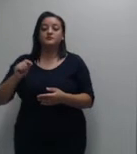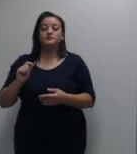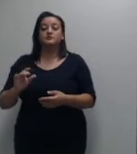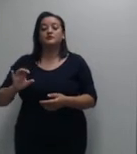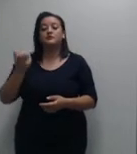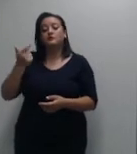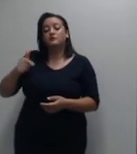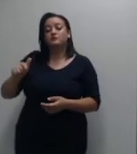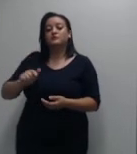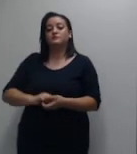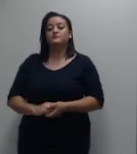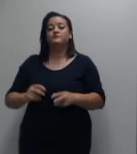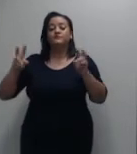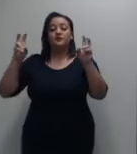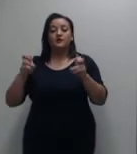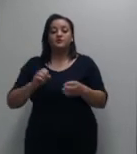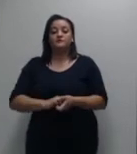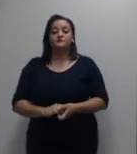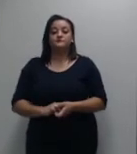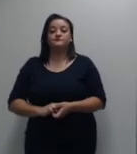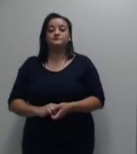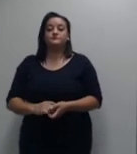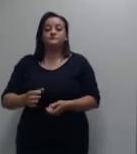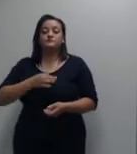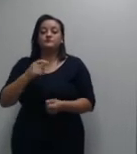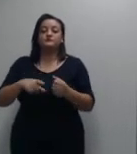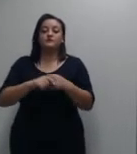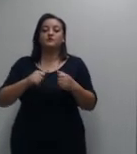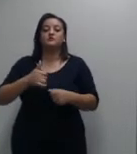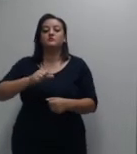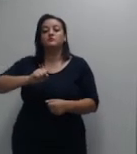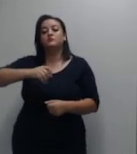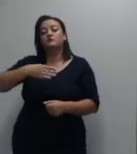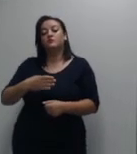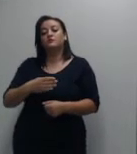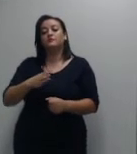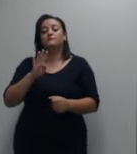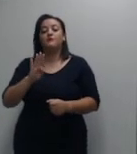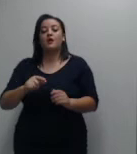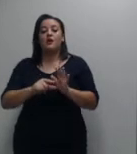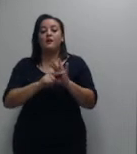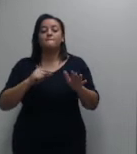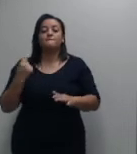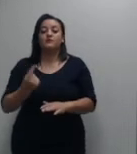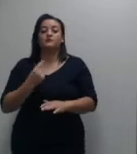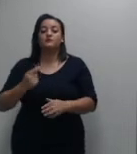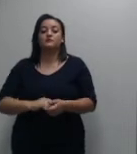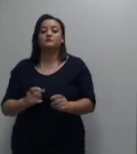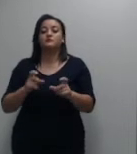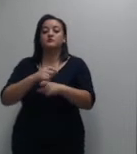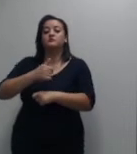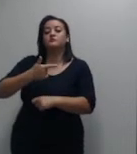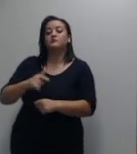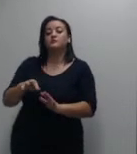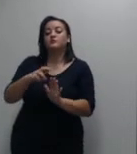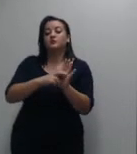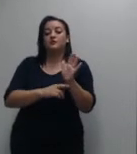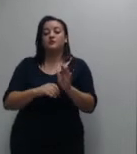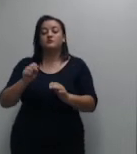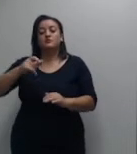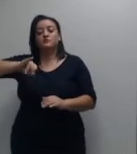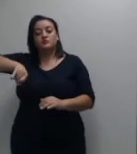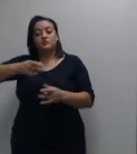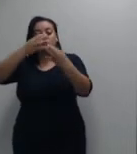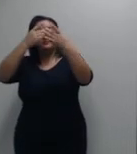a nos termos do artigo 174 de parar que o único inciso 2 do regimento interno do STJ